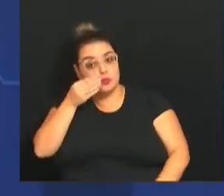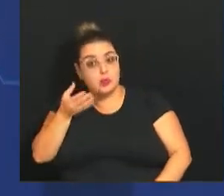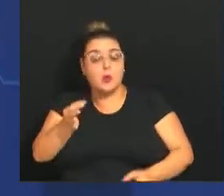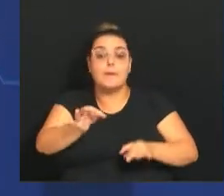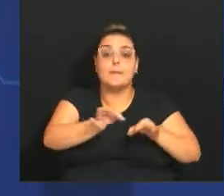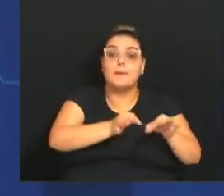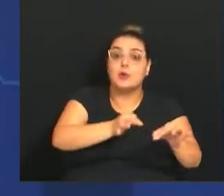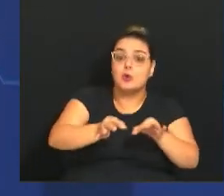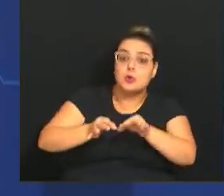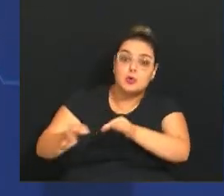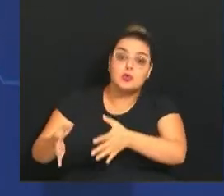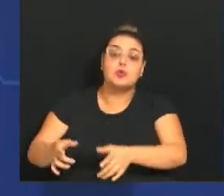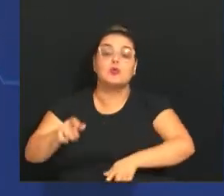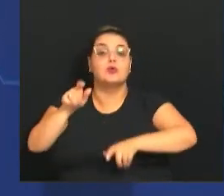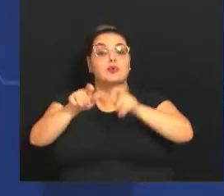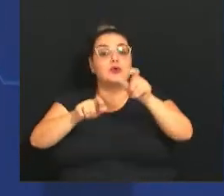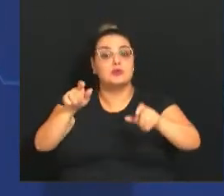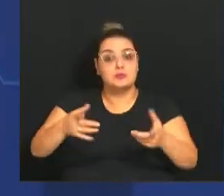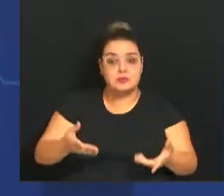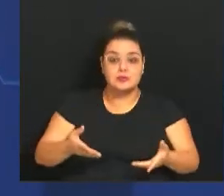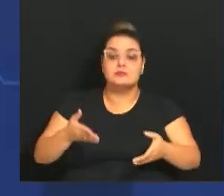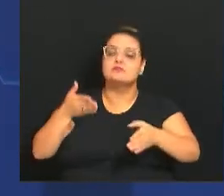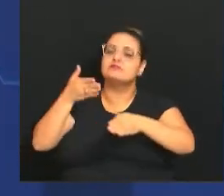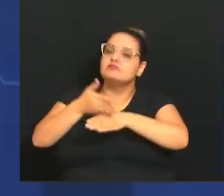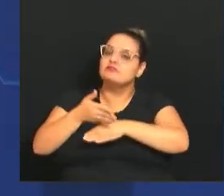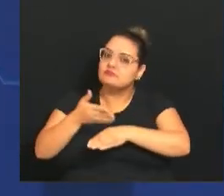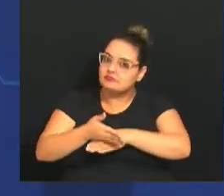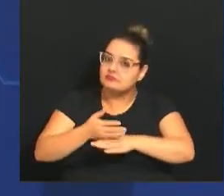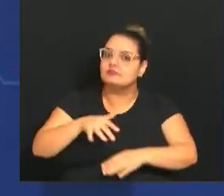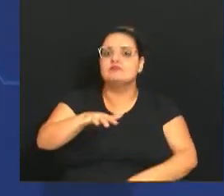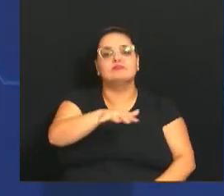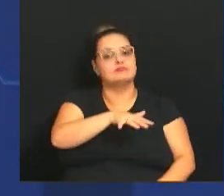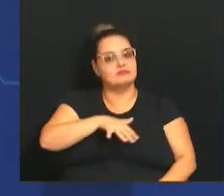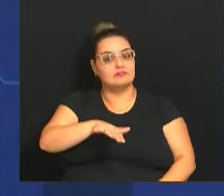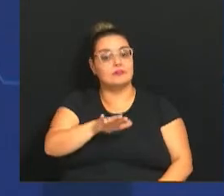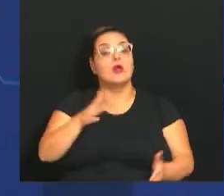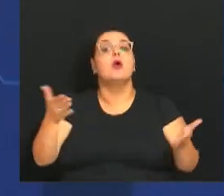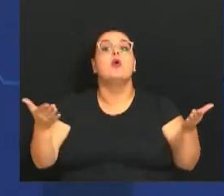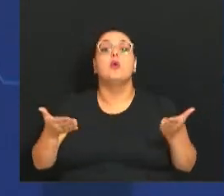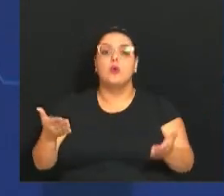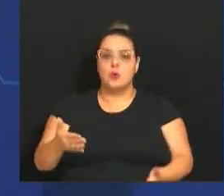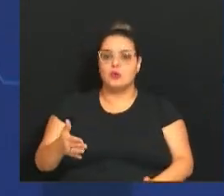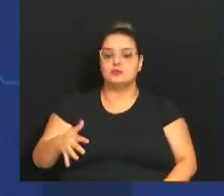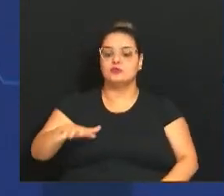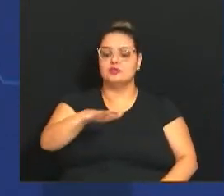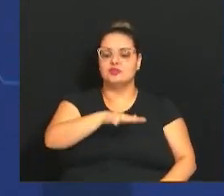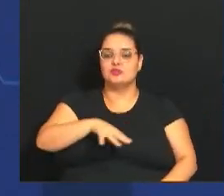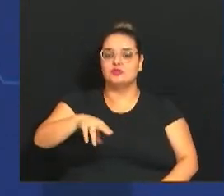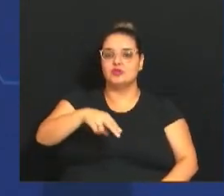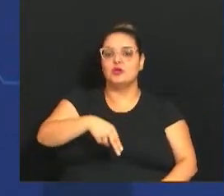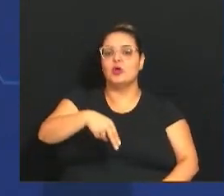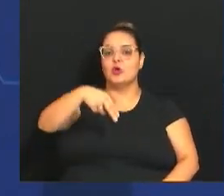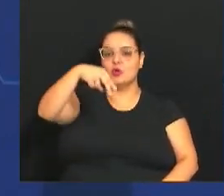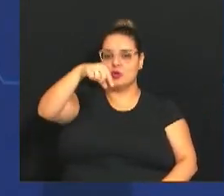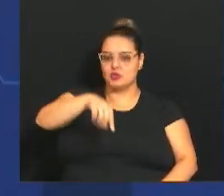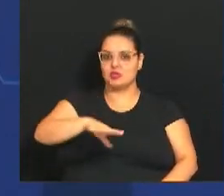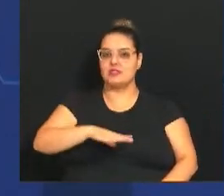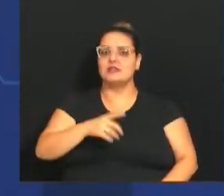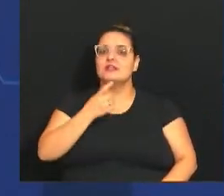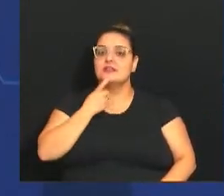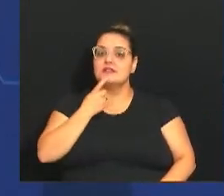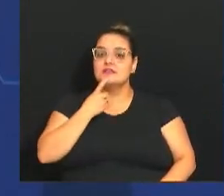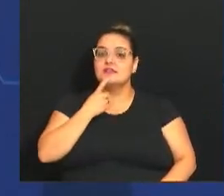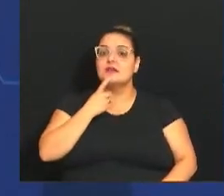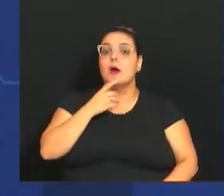projetos, as pessoas que fazem parte da região. E hoje nós estamos na Zona Norte aqui de Campinas, no distrito de